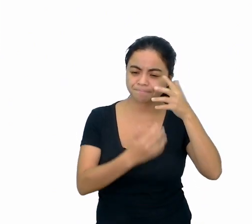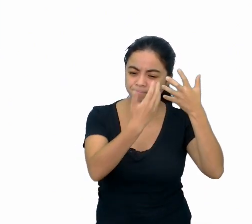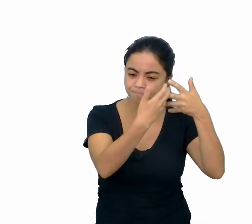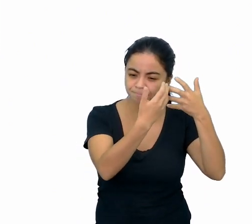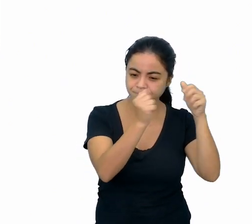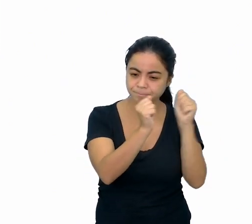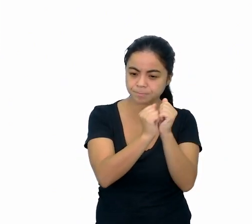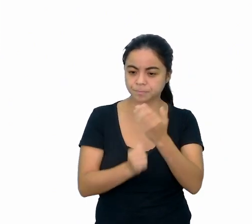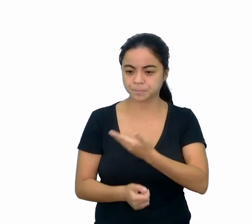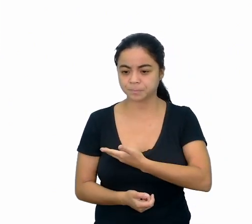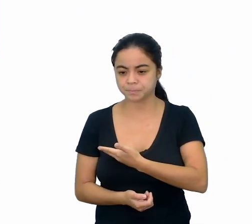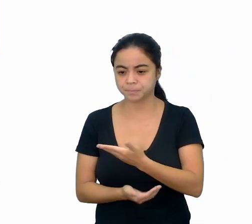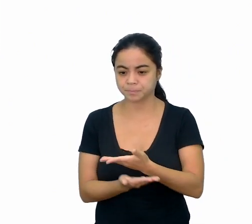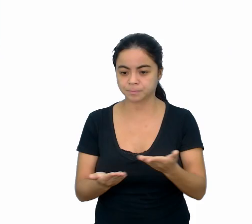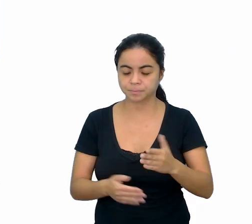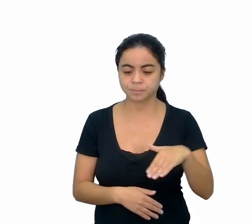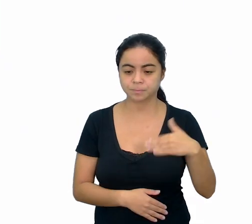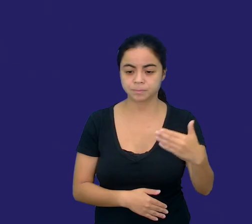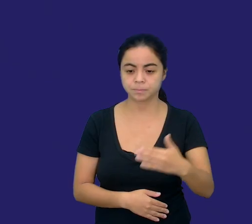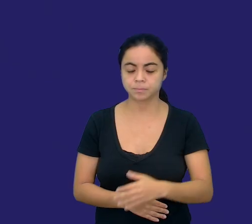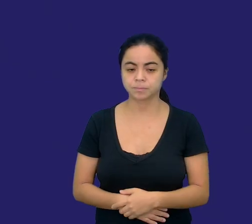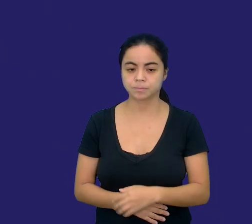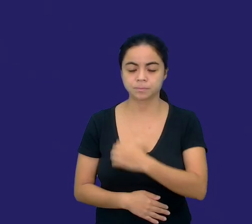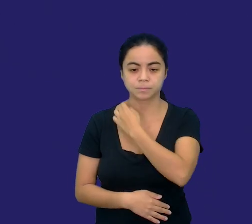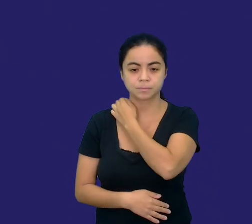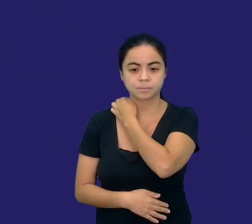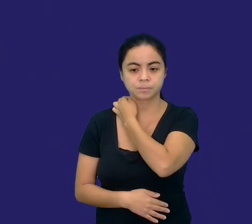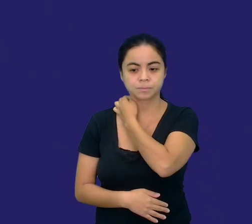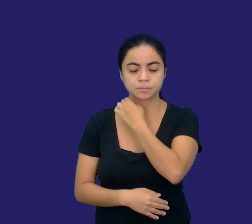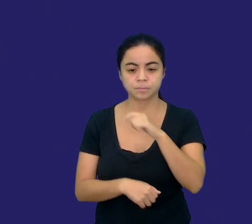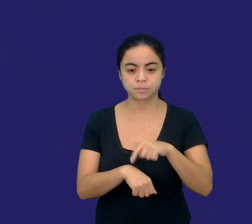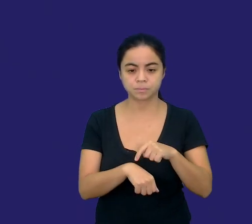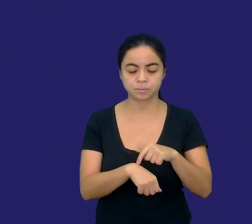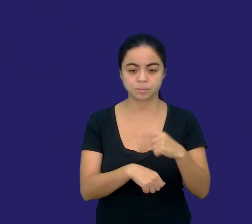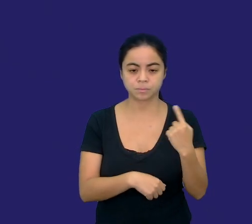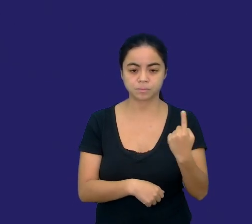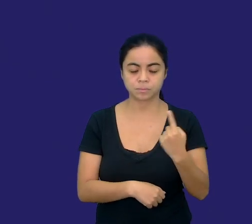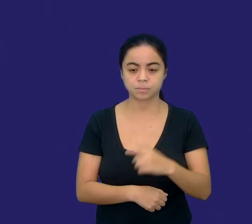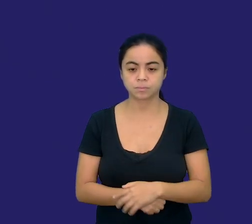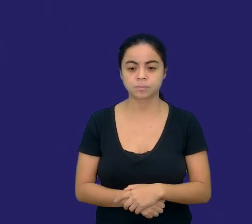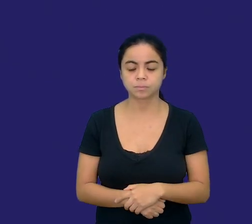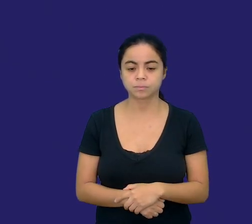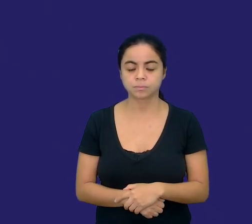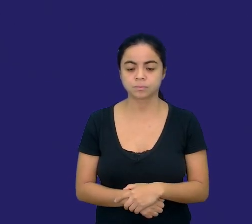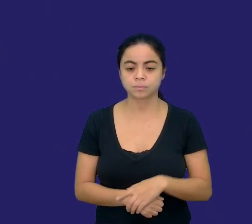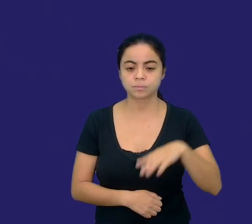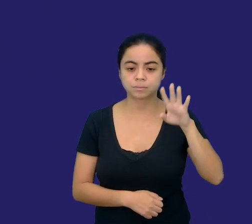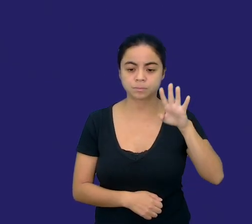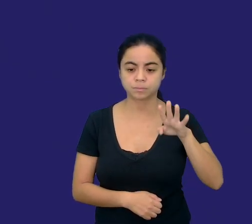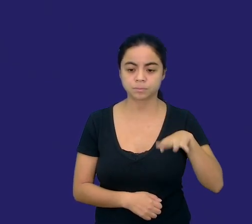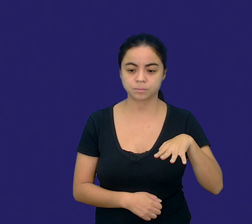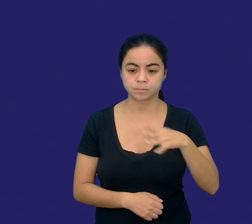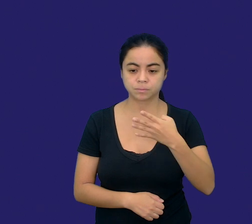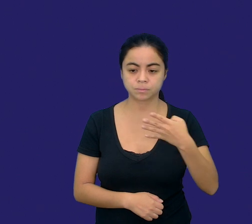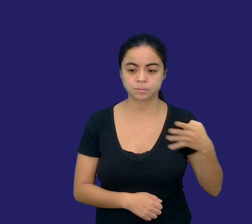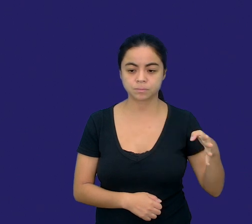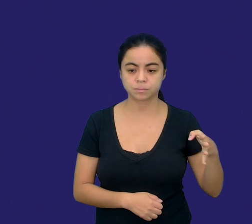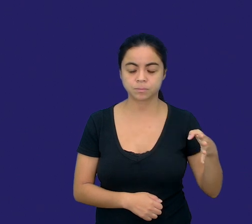em frente para o próximo slide, onde eu apresento o nosso primeiro